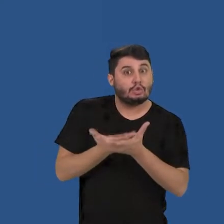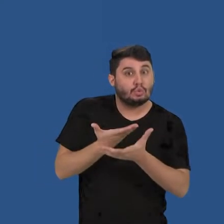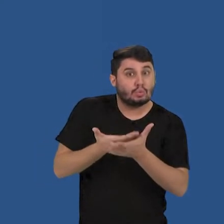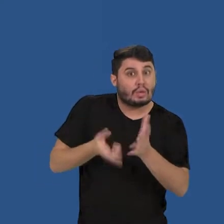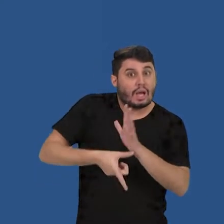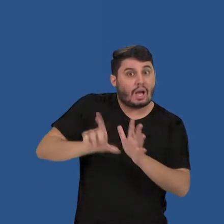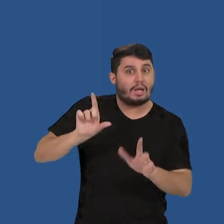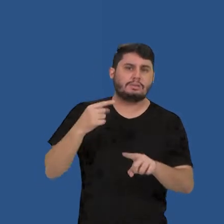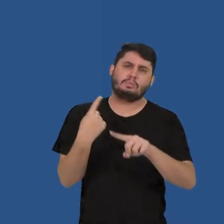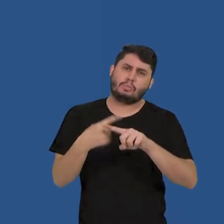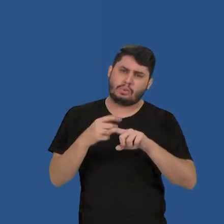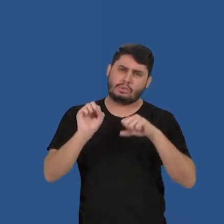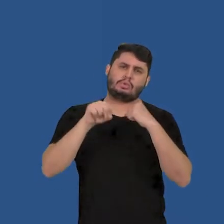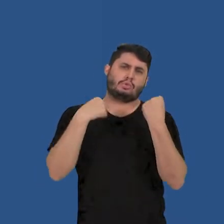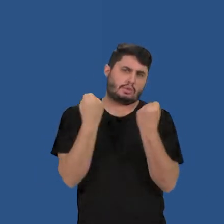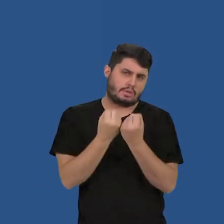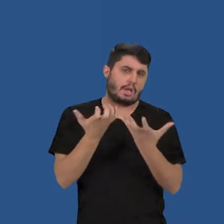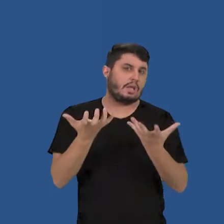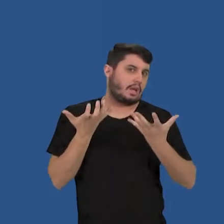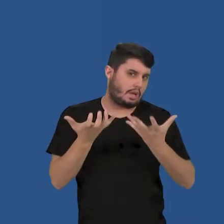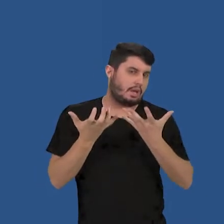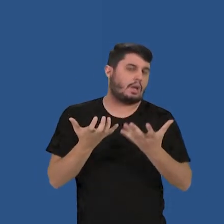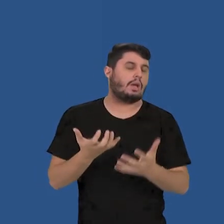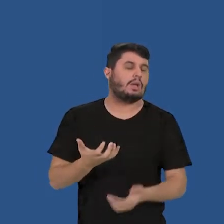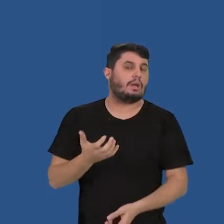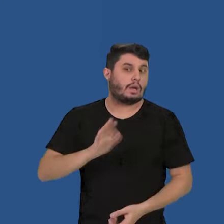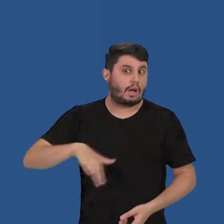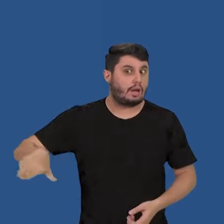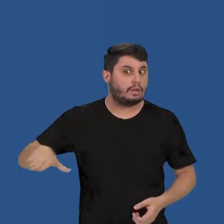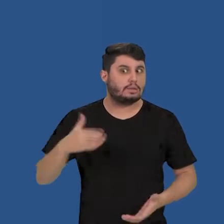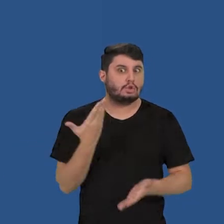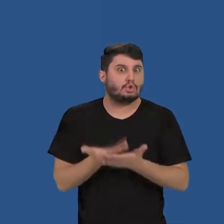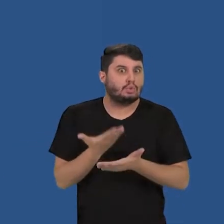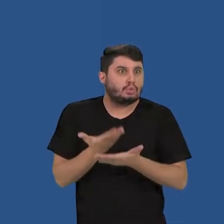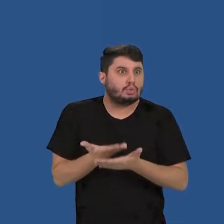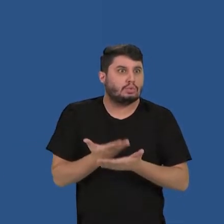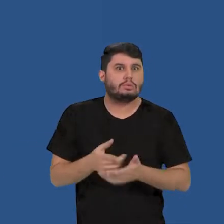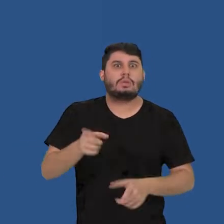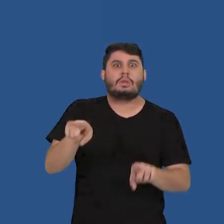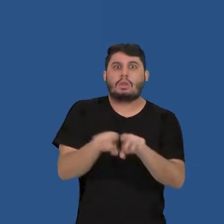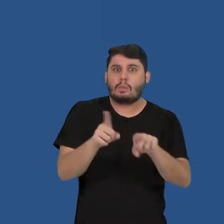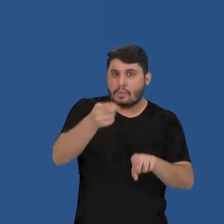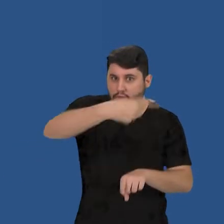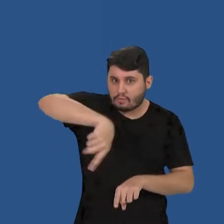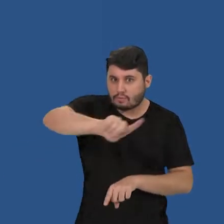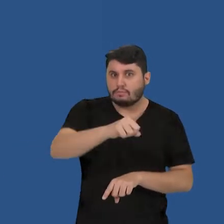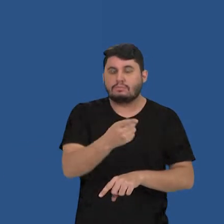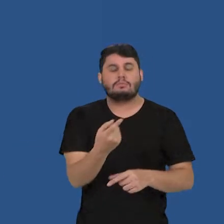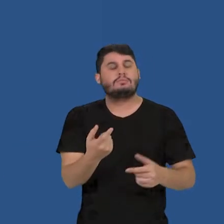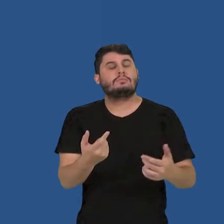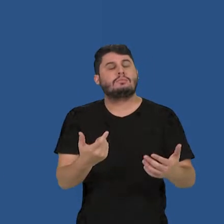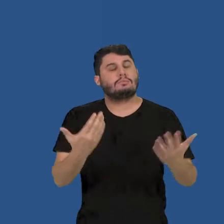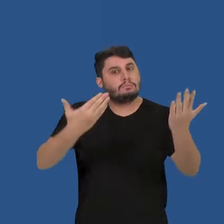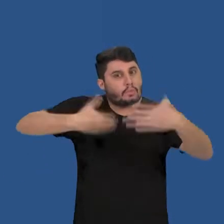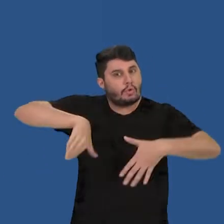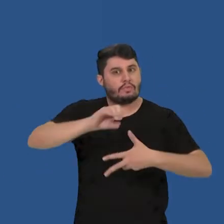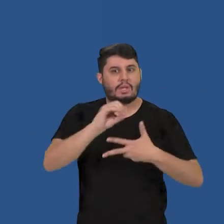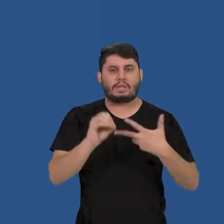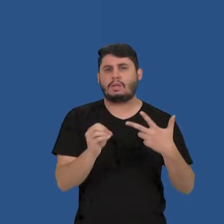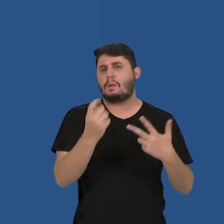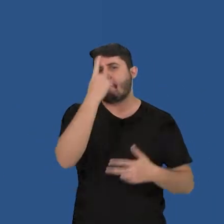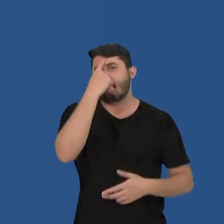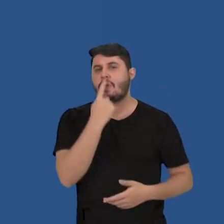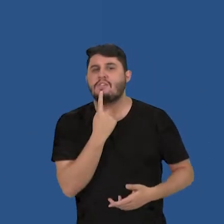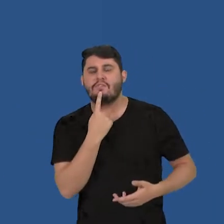porque a sociedade exige que a gente estude, né? E ele está fazendo uma prova, vocês estão fazendo uma prova, o perfil do aluno é que ele é estudante. E certamente a